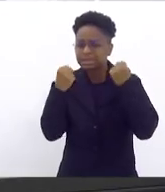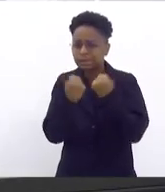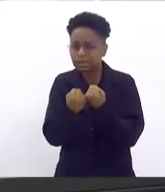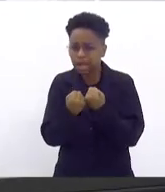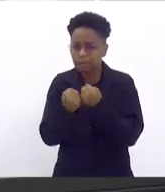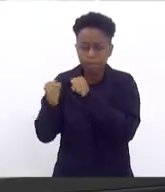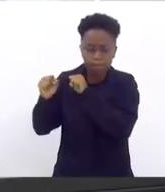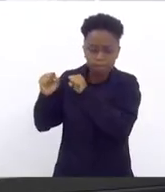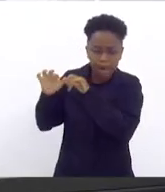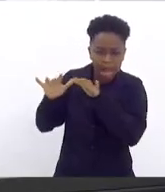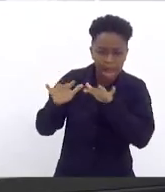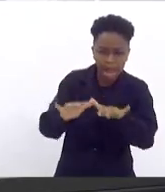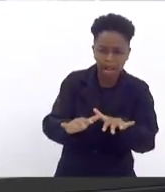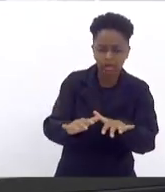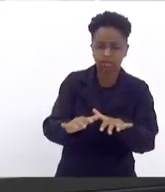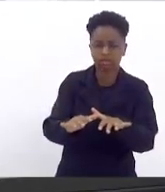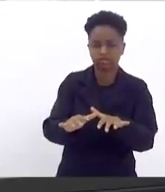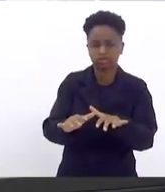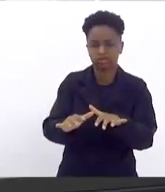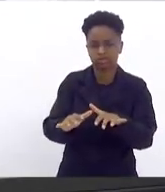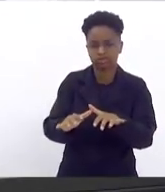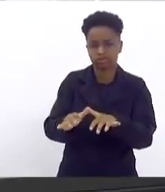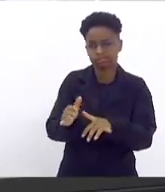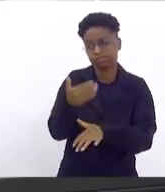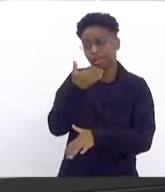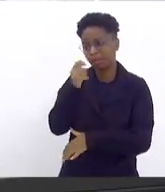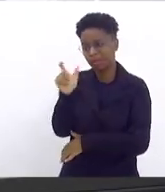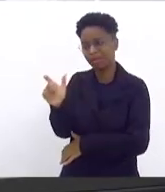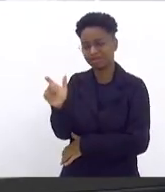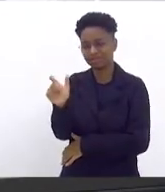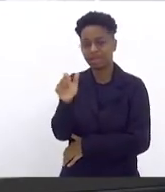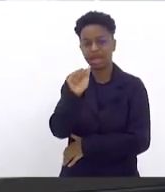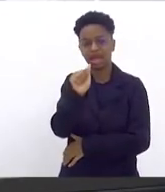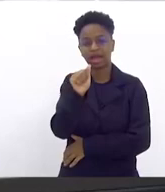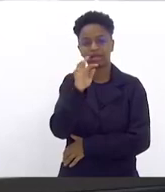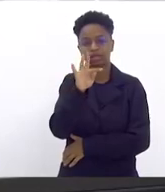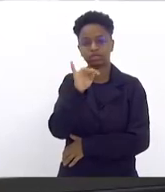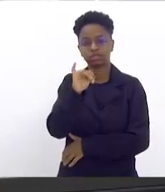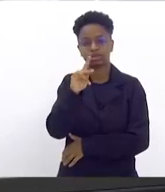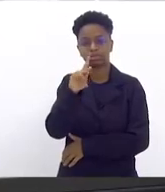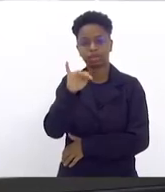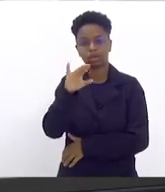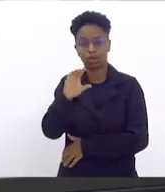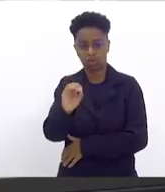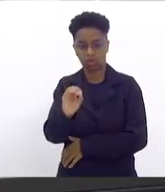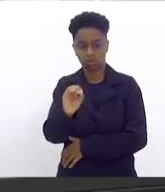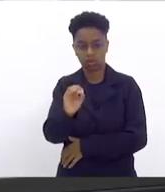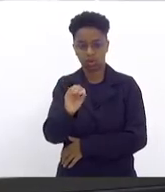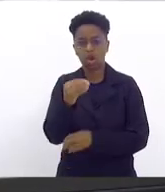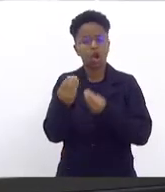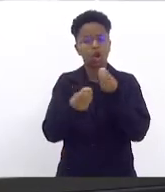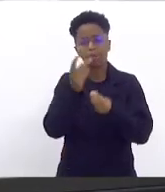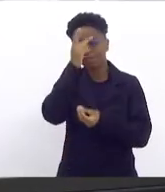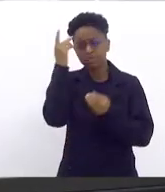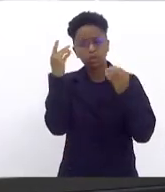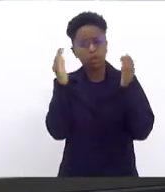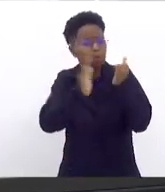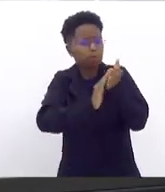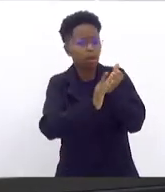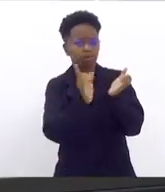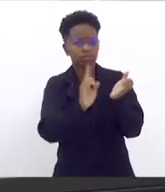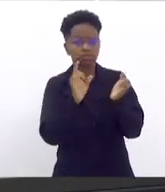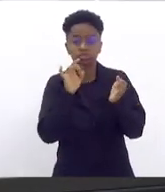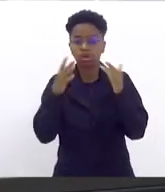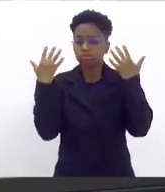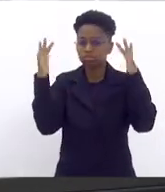lotado, melhor palavra, atípica, as pessoas não batiam palmas, levantavam as mãos?